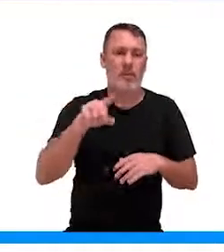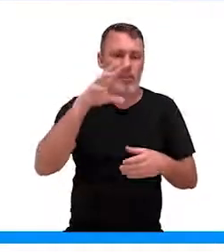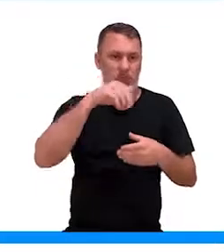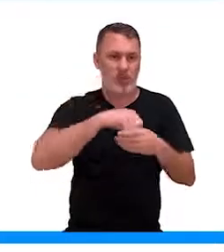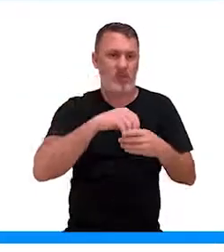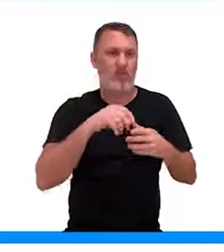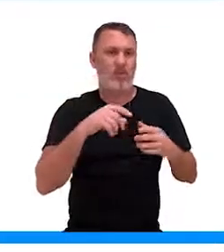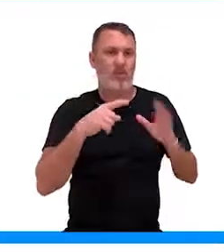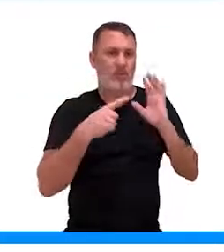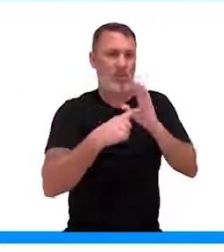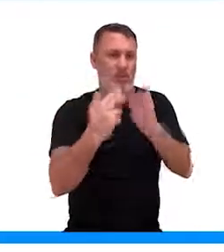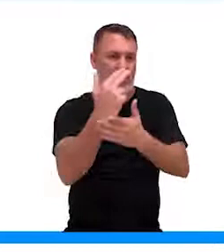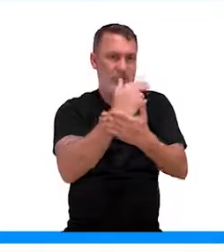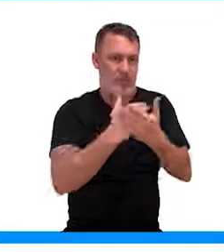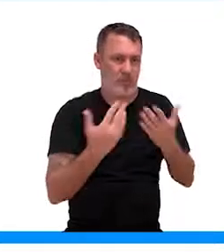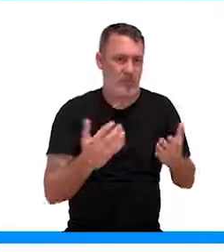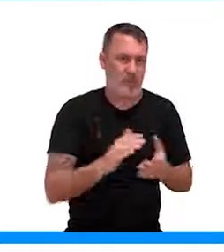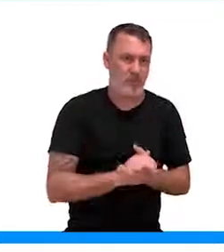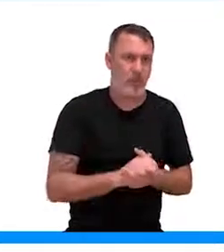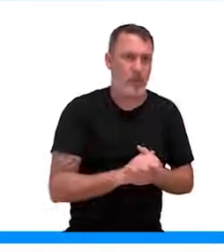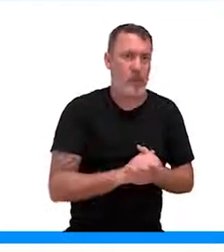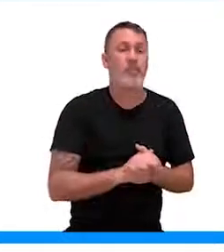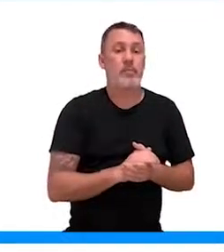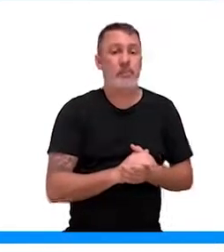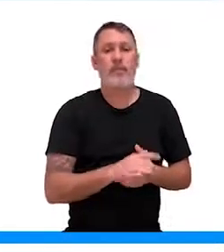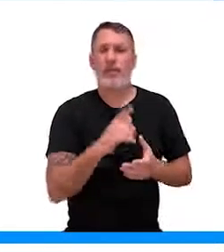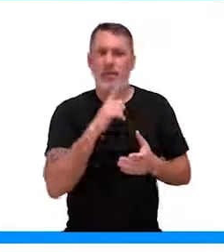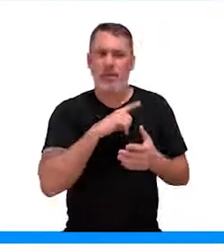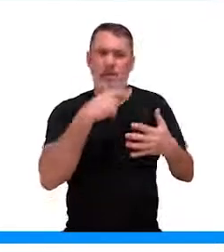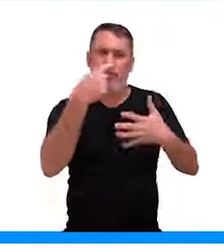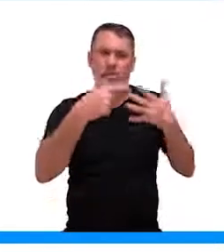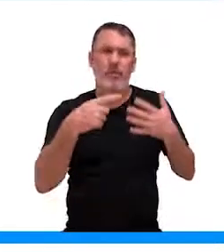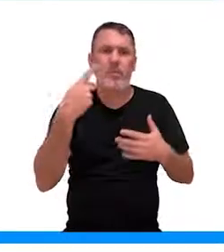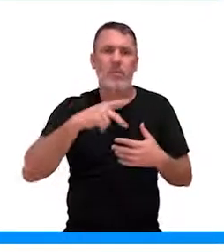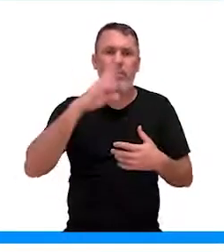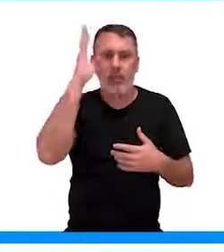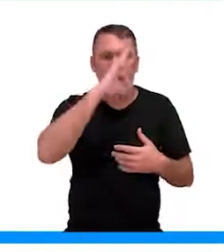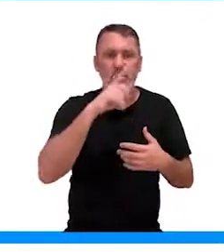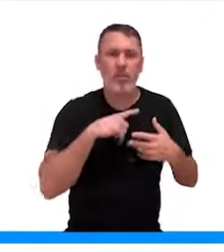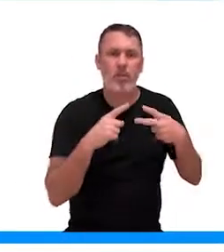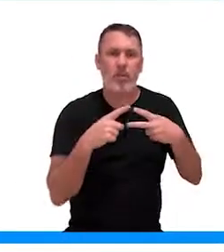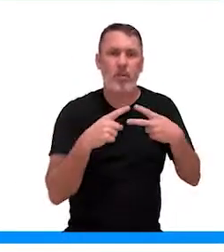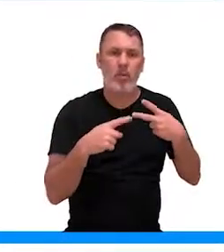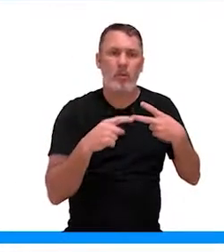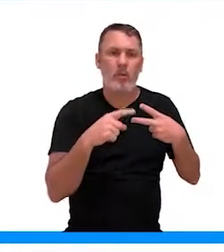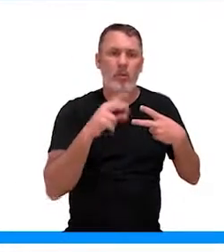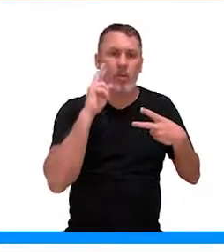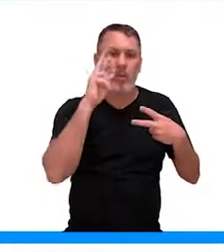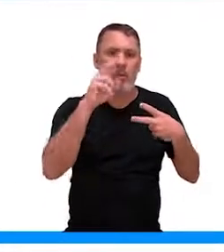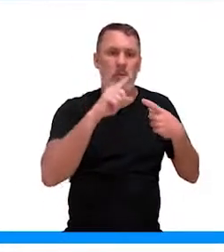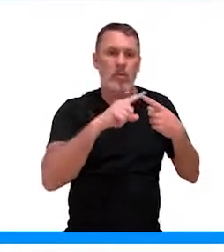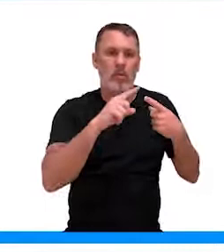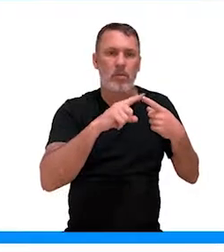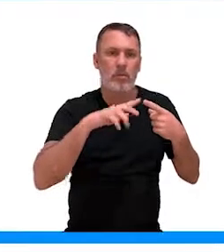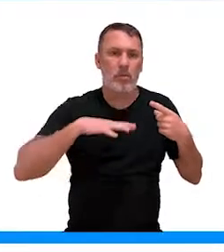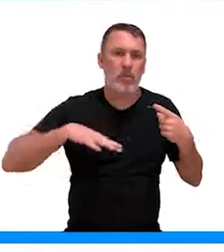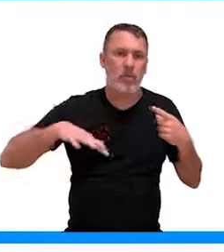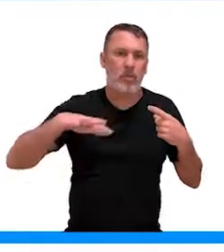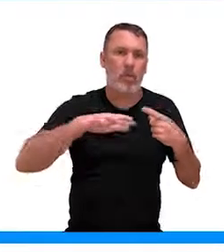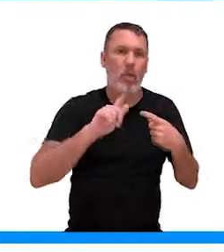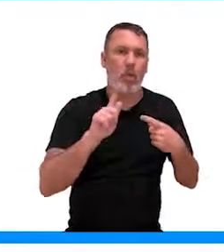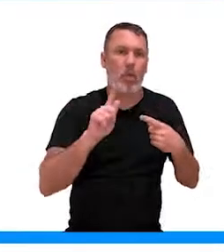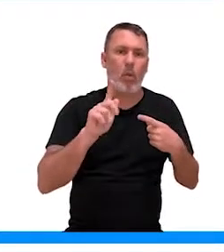dessa dinâmica que estamos aqui caracterizando. Destaque para dois aqui no Brasil, o aquífero Guarani e o Alter do Chão. O aquífero Guarani, ele tem uma